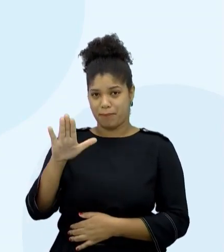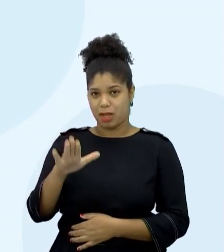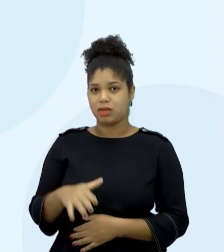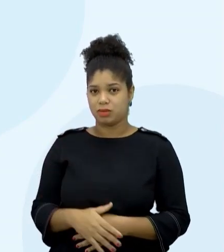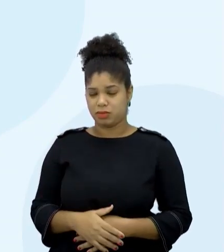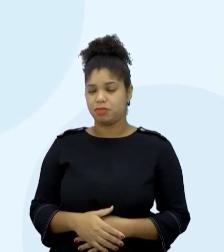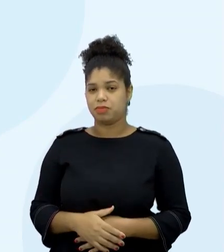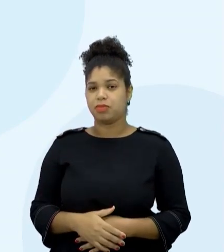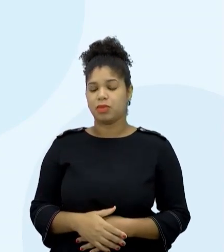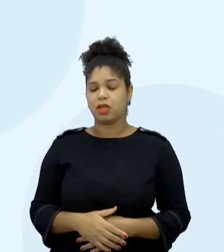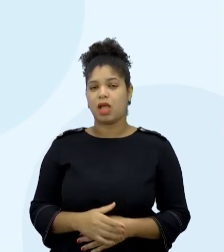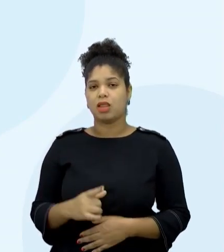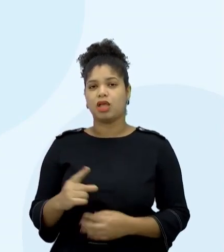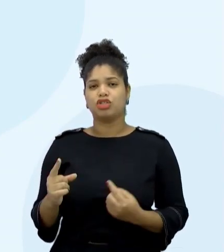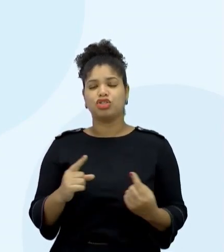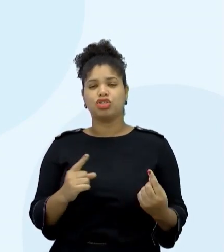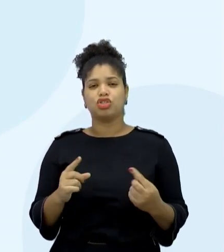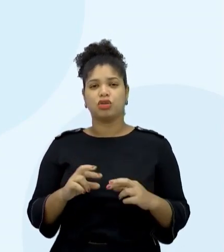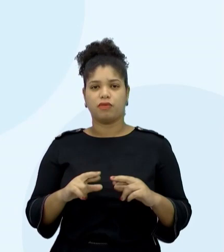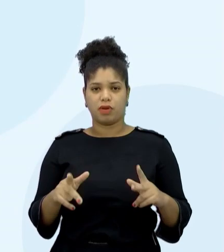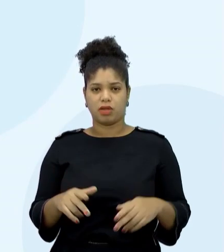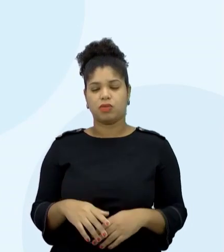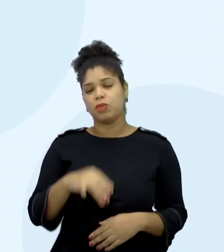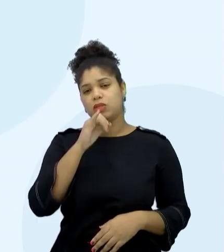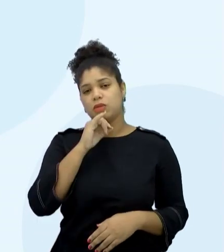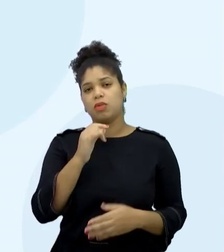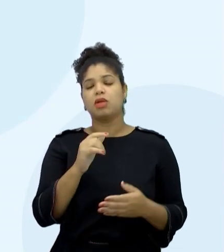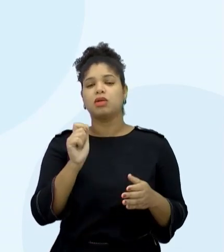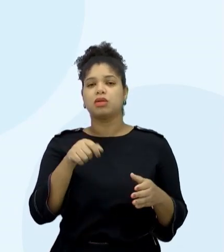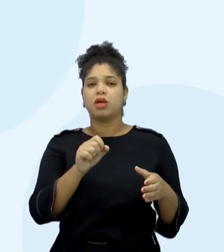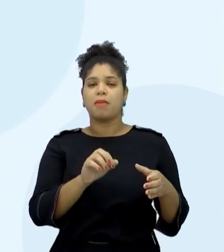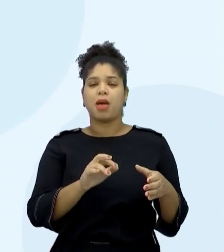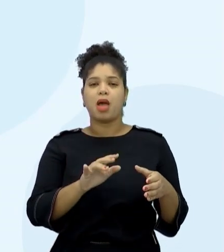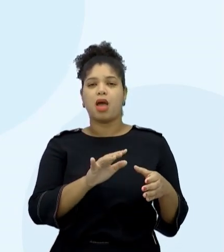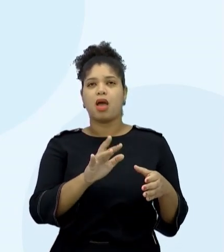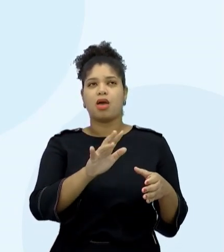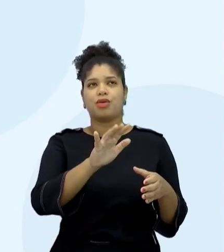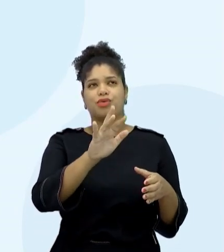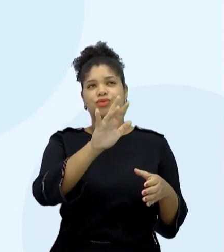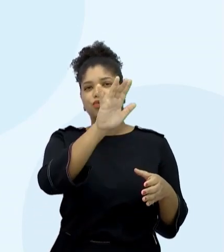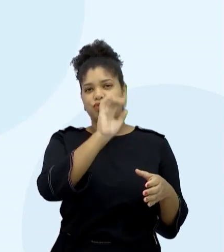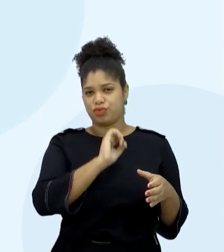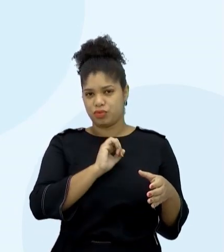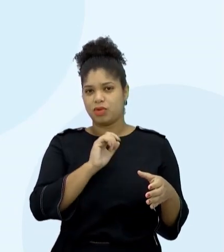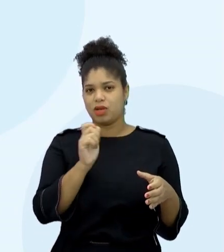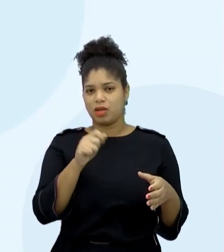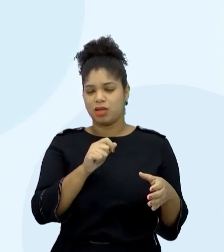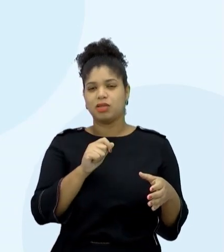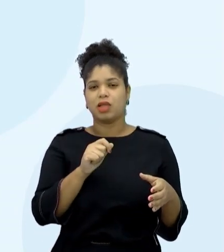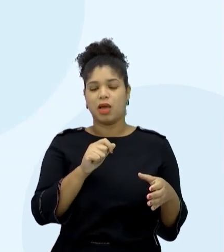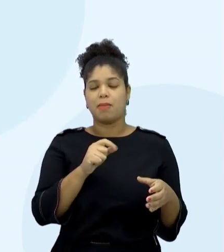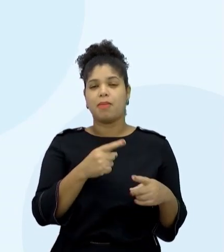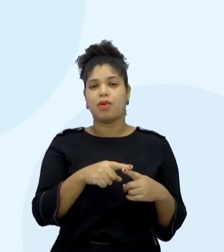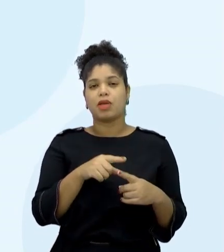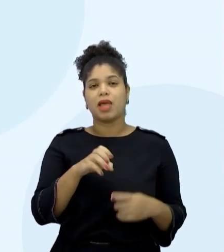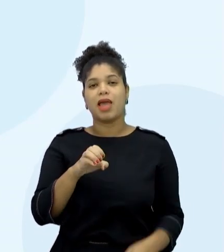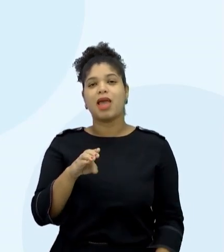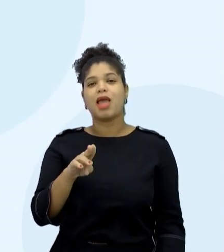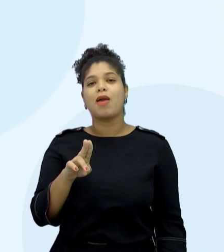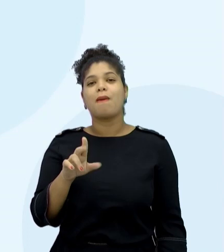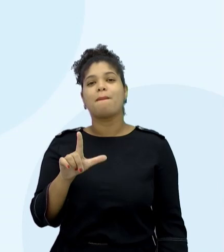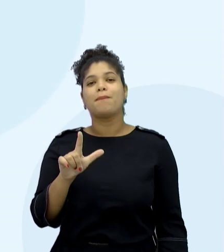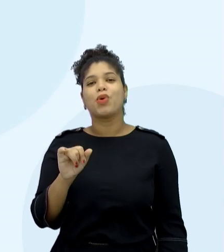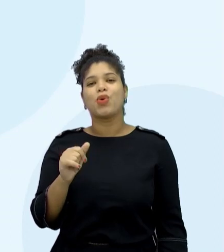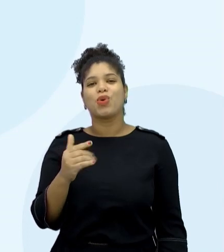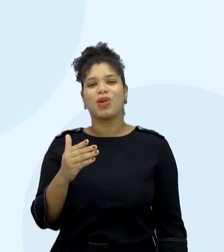são de um outro líquido, se tiver alguma coisa ali misturada, enfim. Mas se a gente está partindo de uma massa ali, de